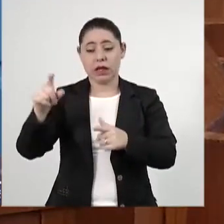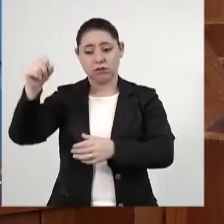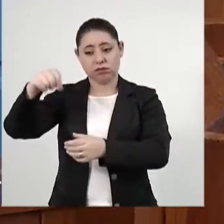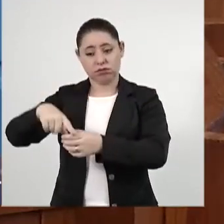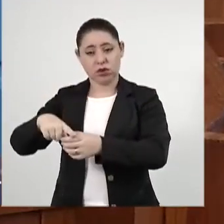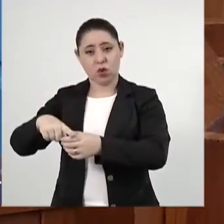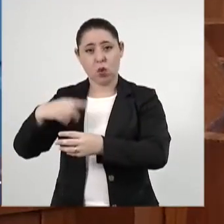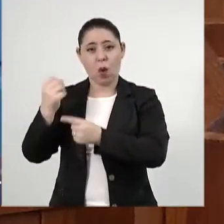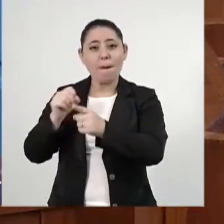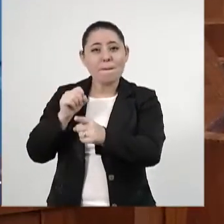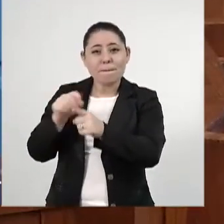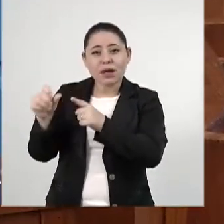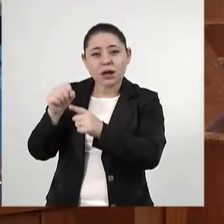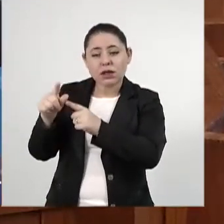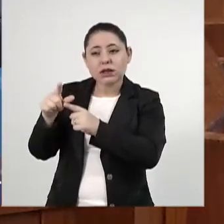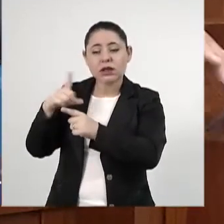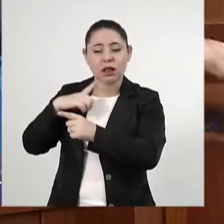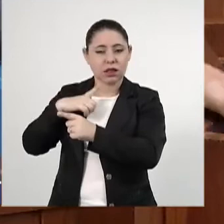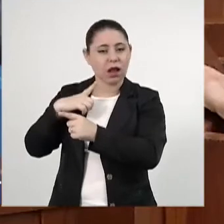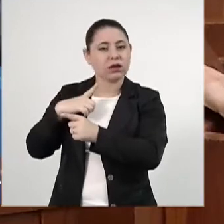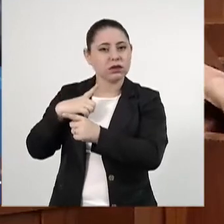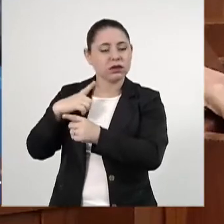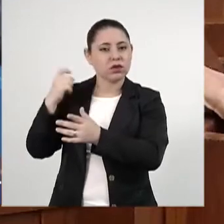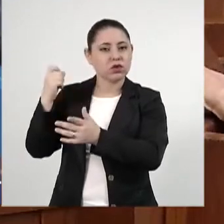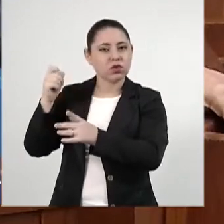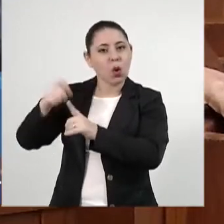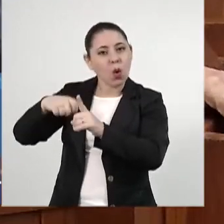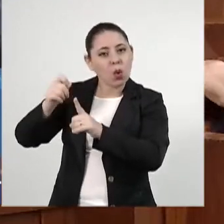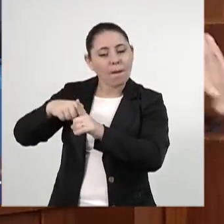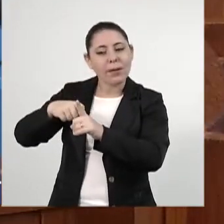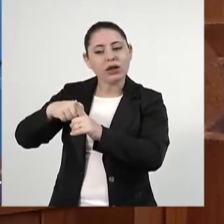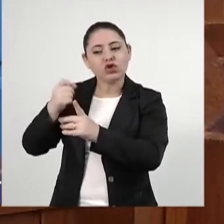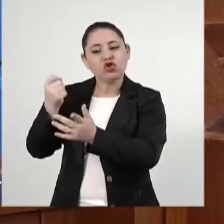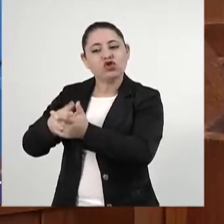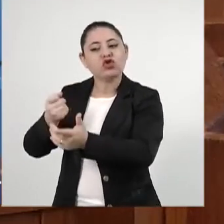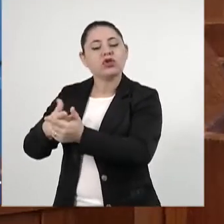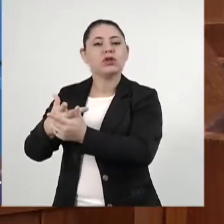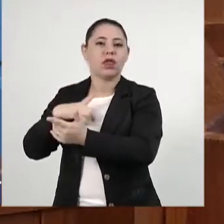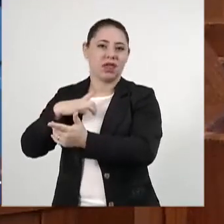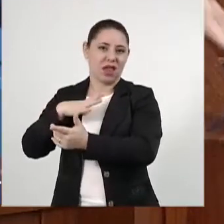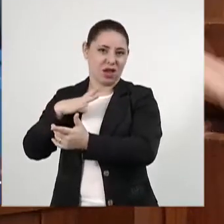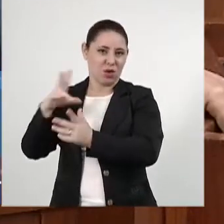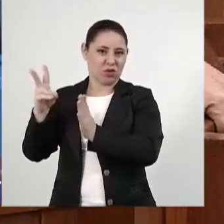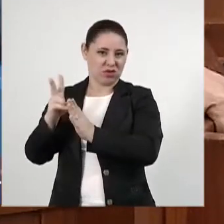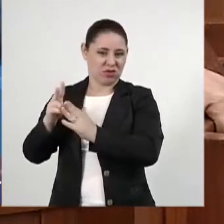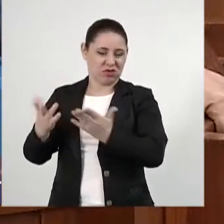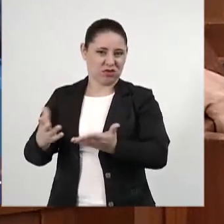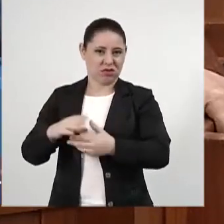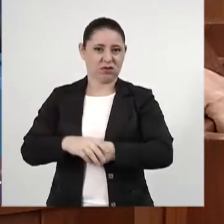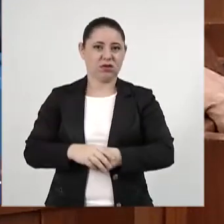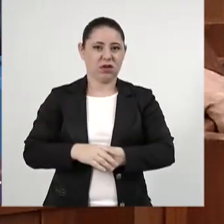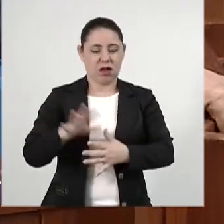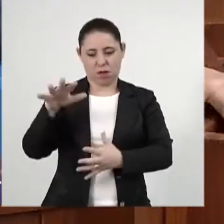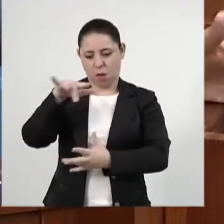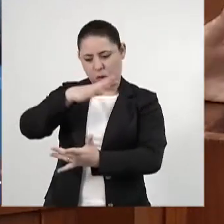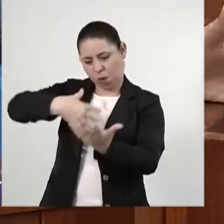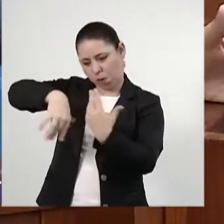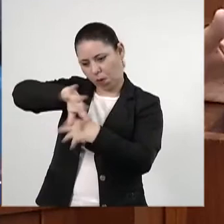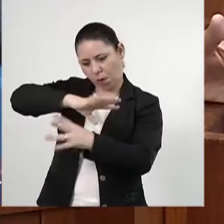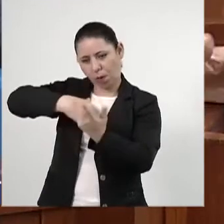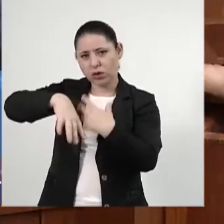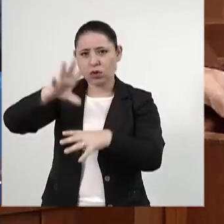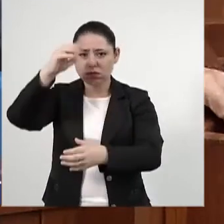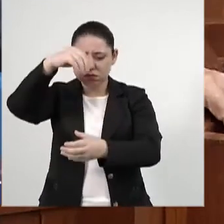com arrendatário, igual o senhor Ademir Bom, da região de Bonfim, misturado com os índios invadindo na